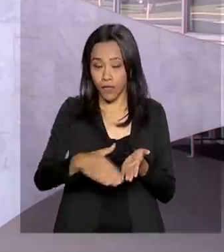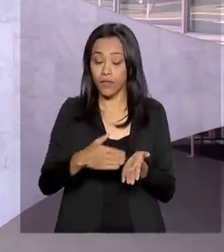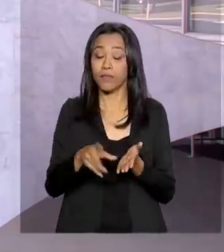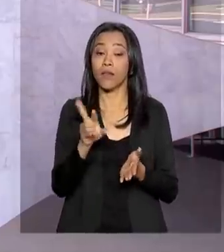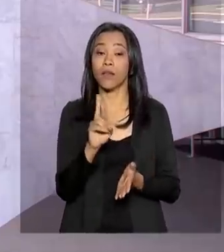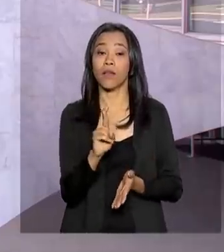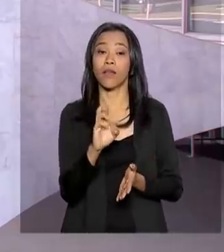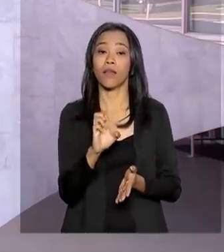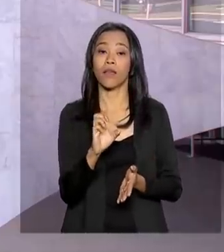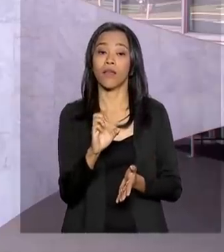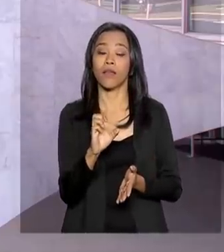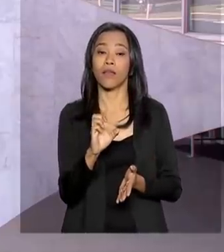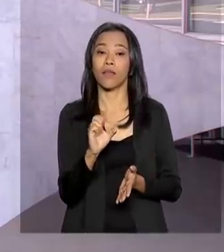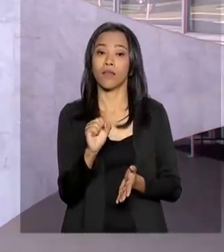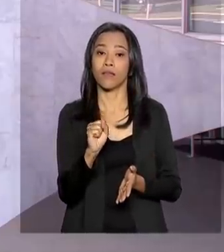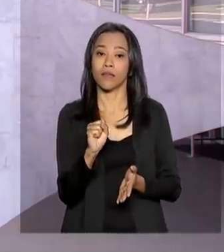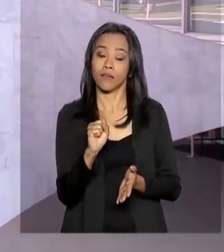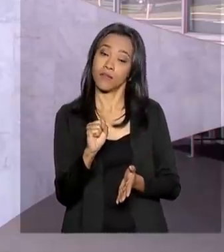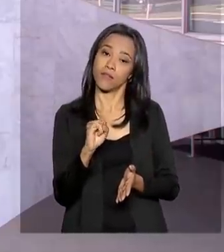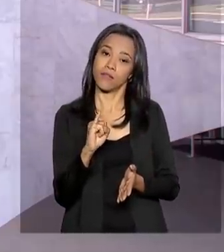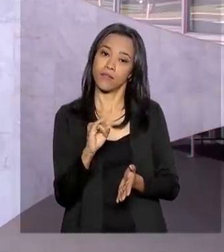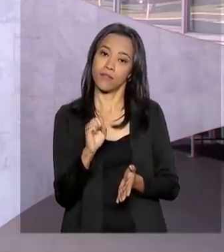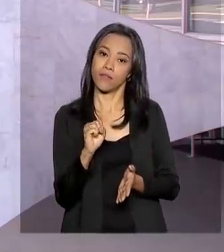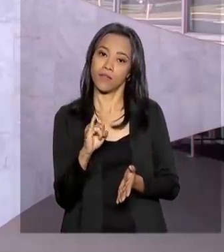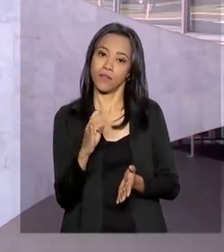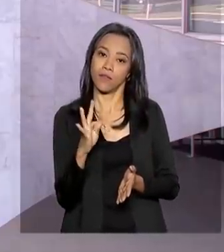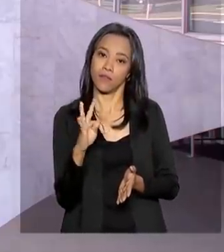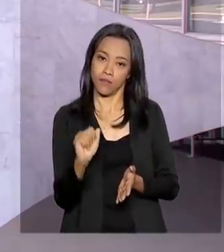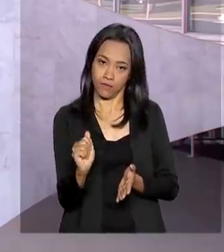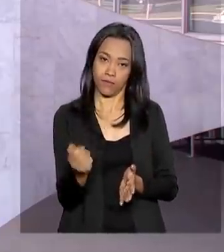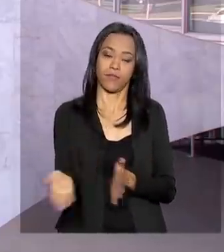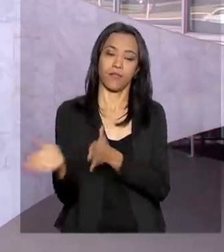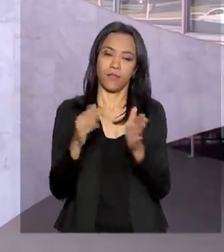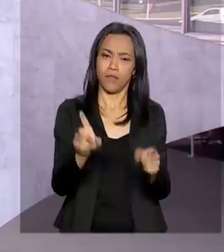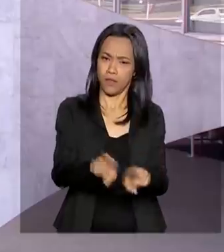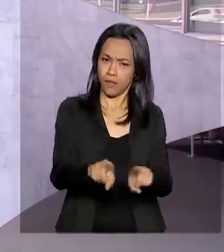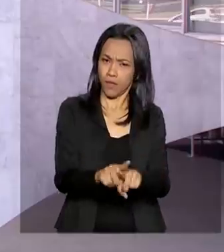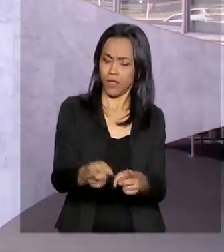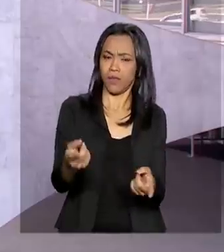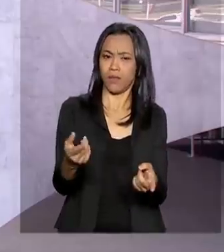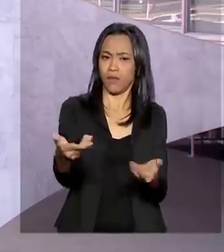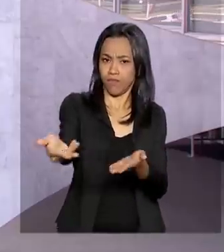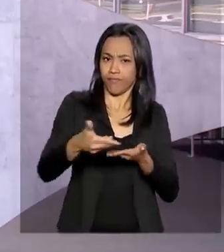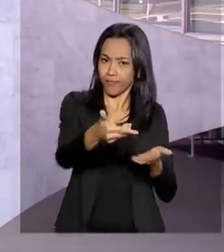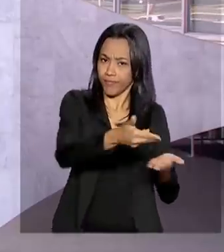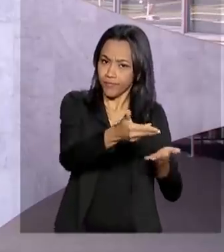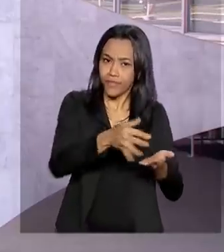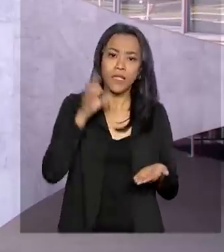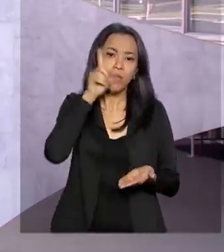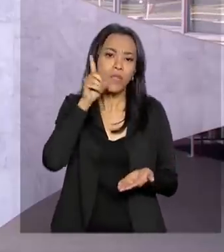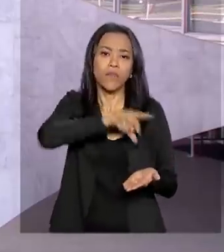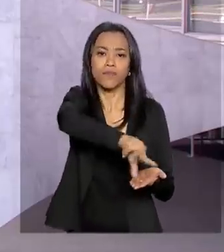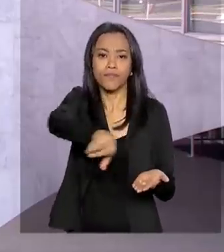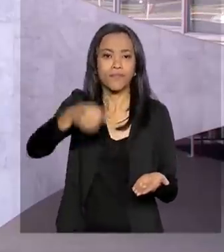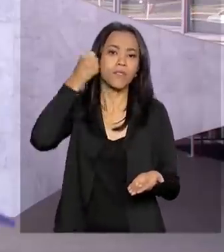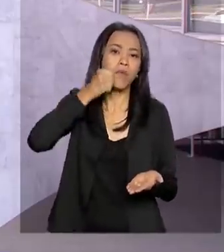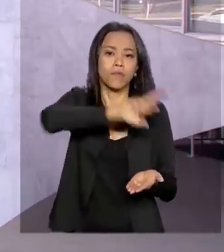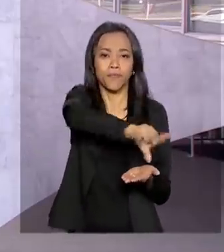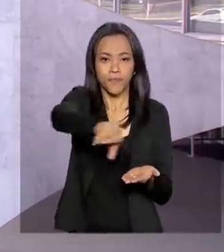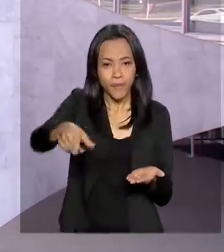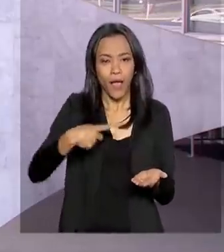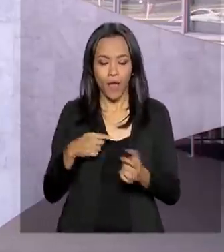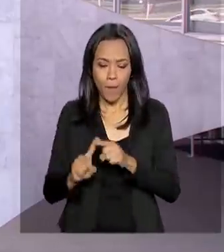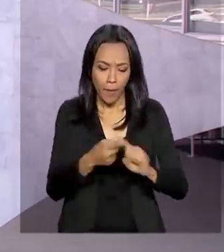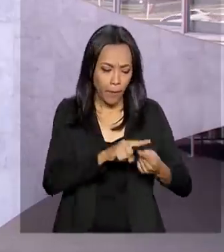bem ao longo do dia ele recebe que parlamentares é cala é o governo na articulação das reformas